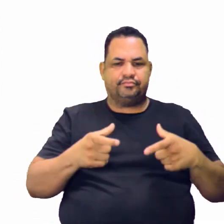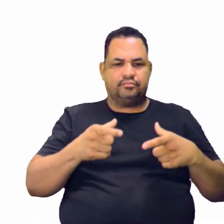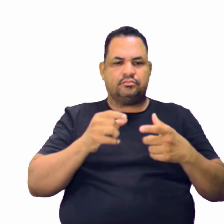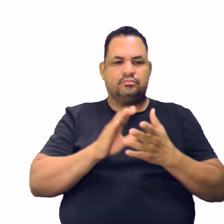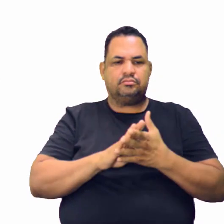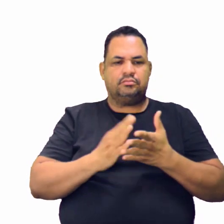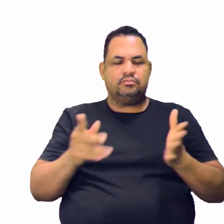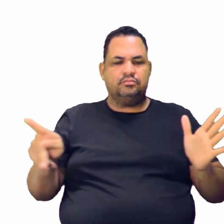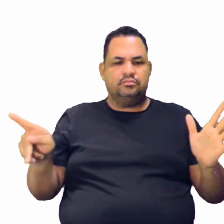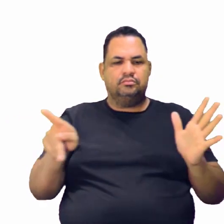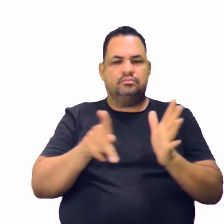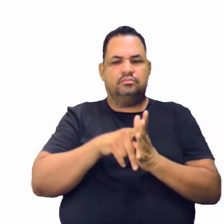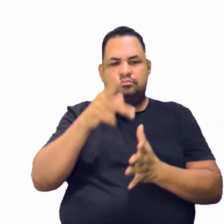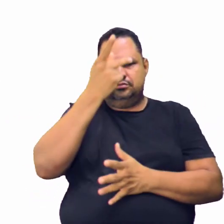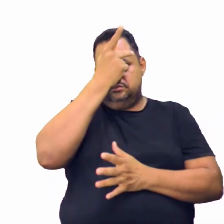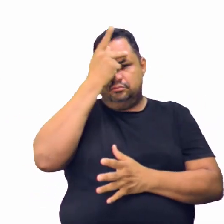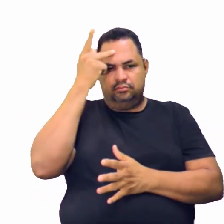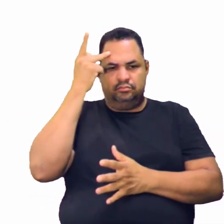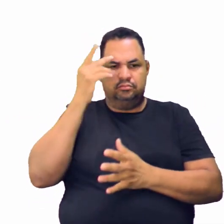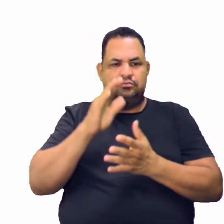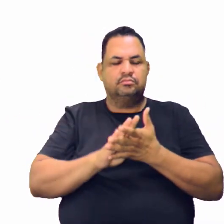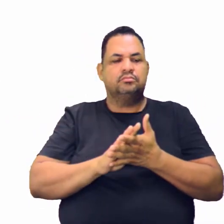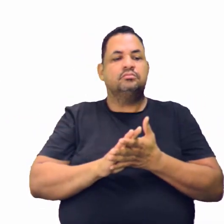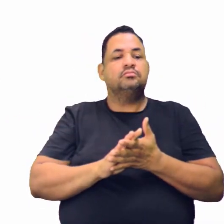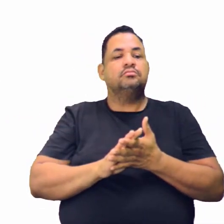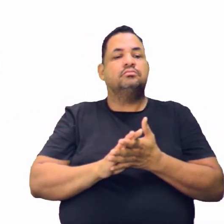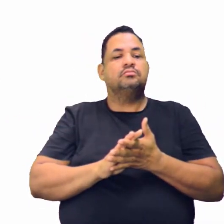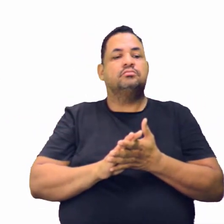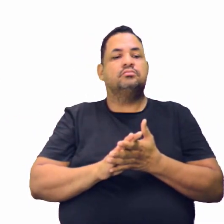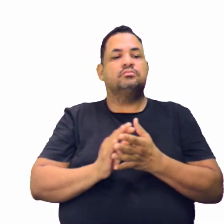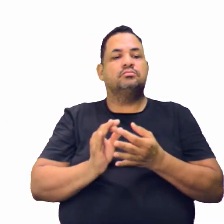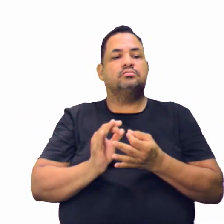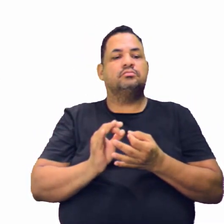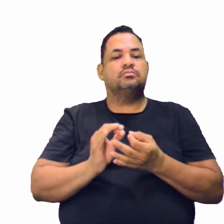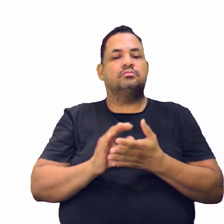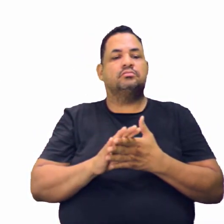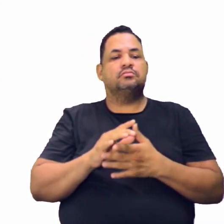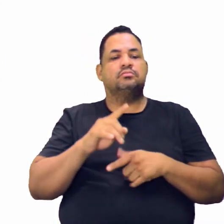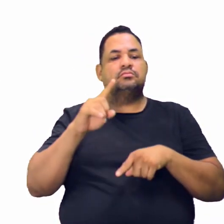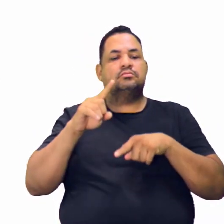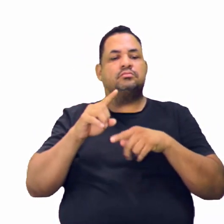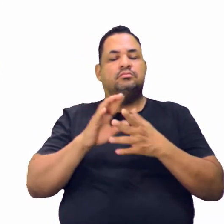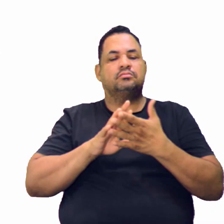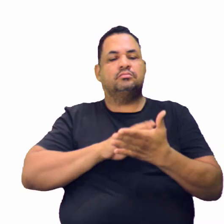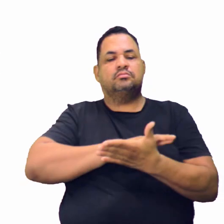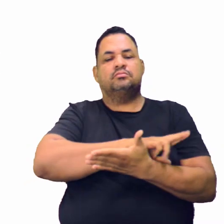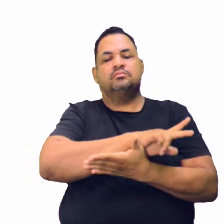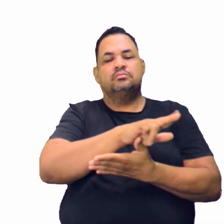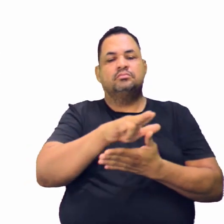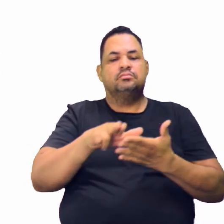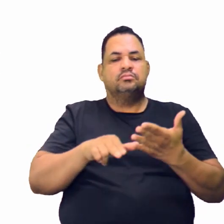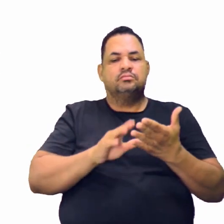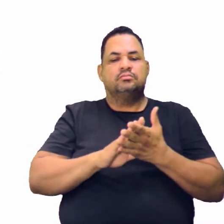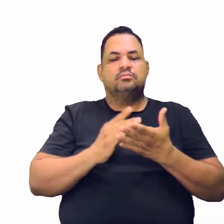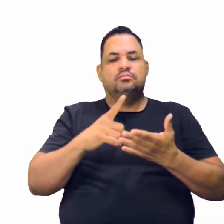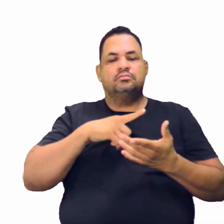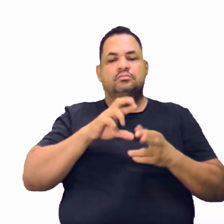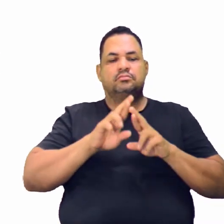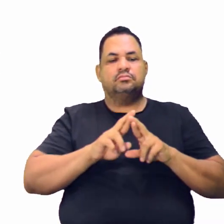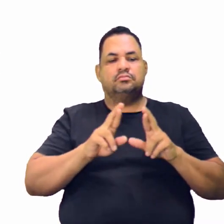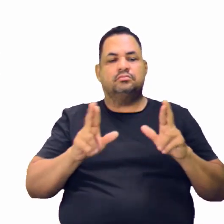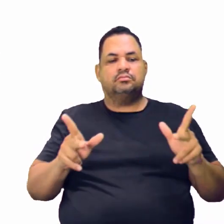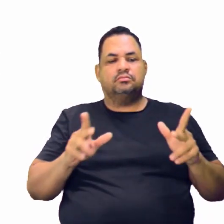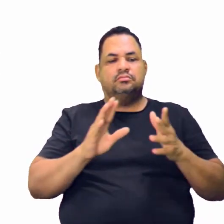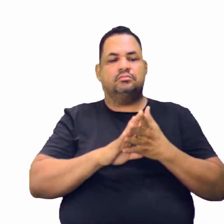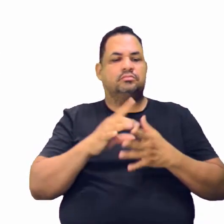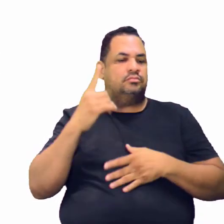um grupo específico de pessoas, tá certo? Aí são variedades que possuem diferença em